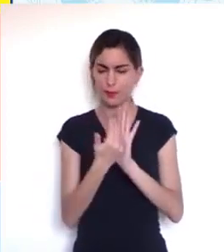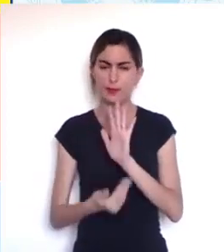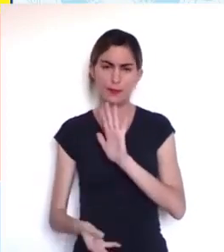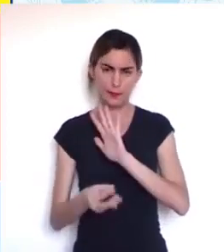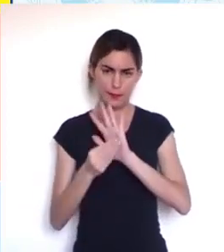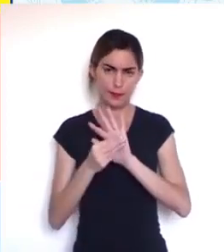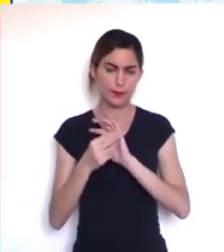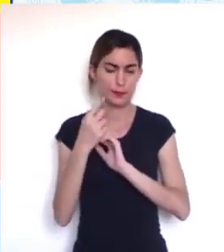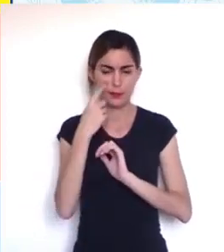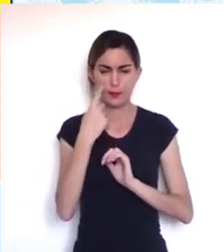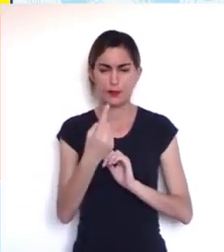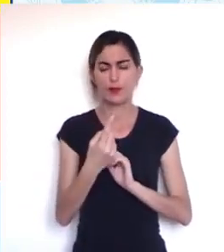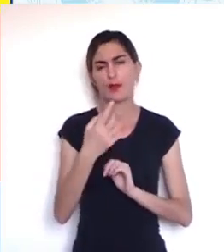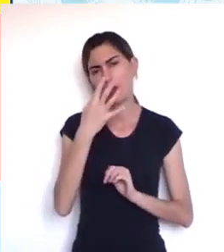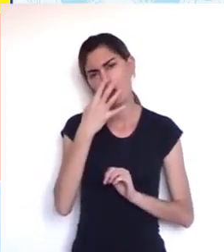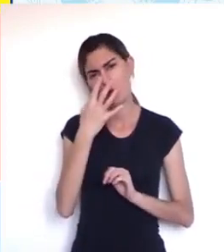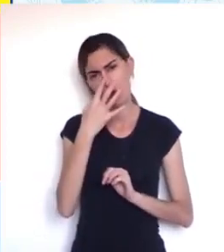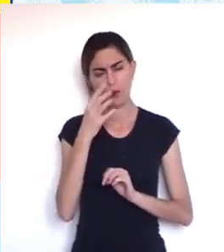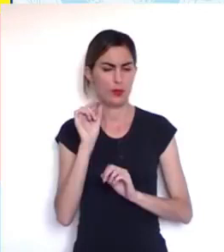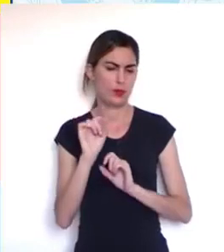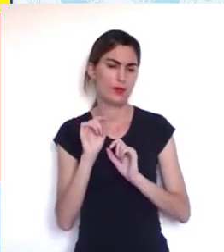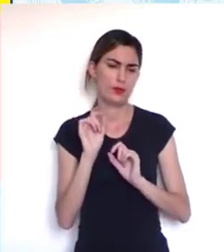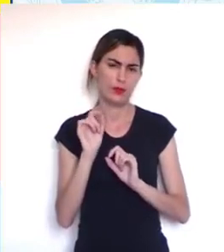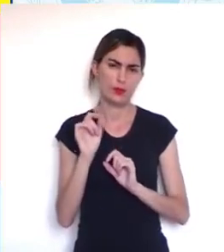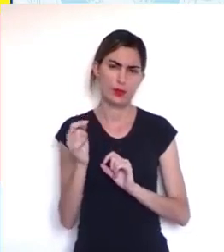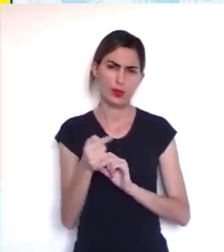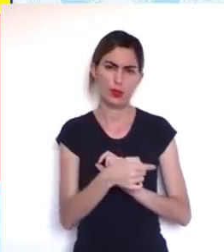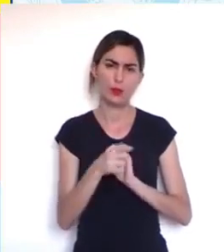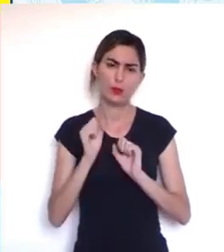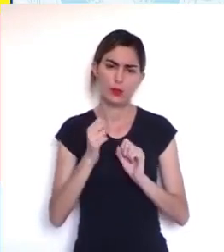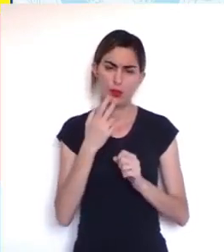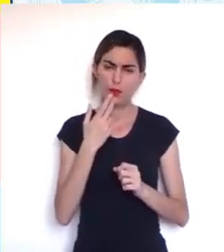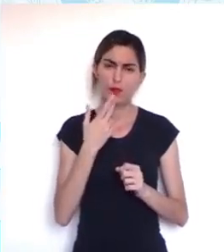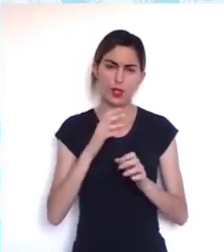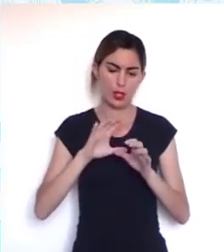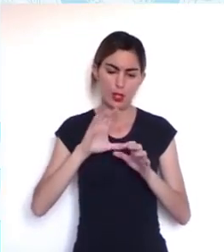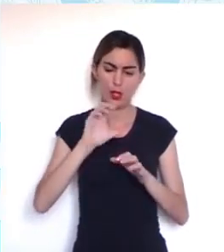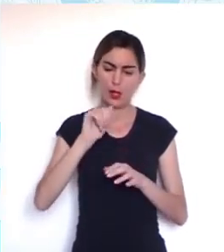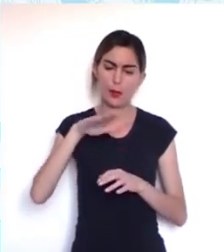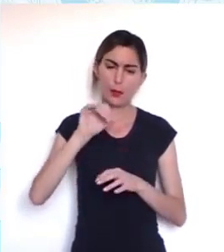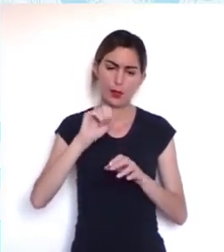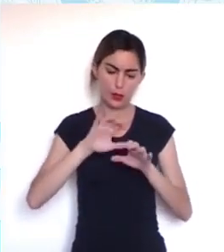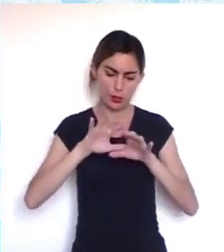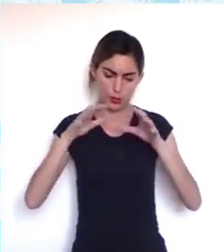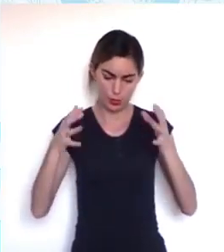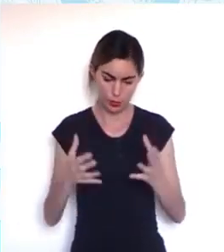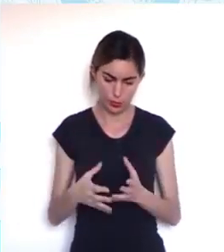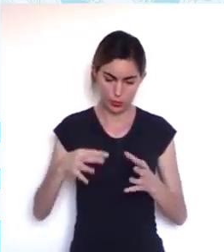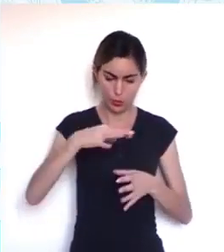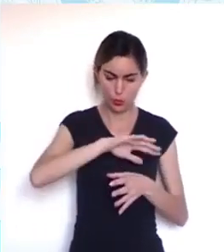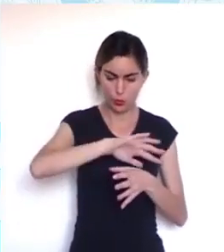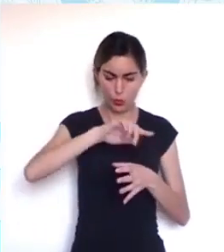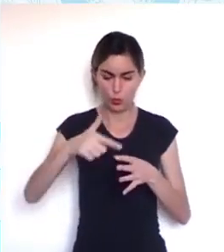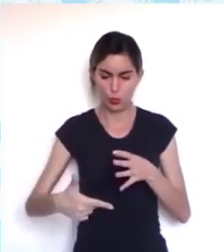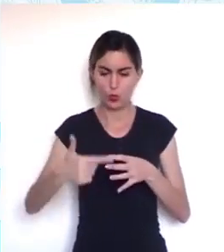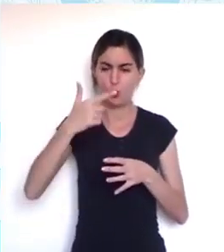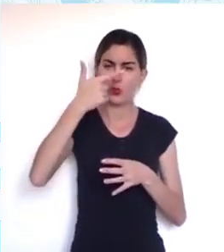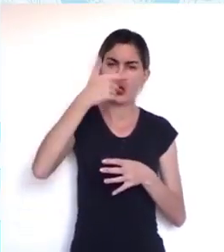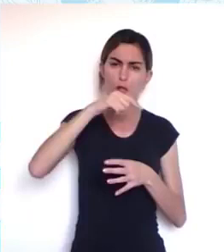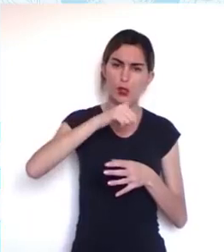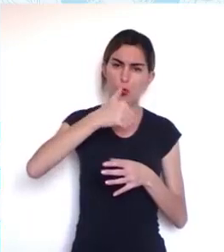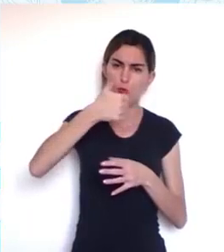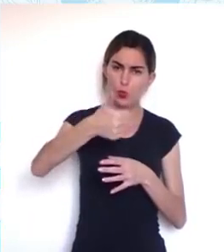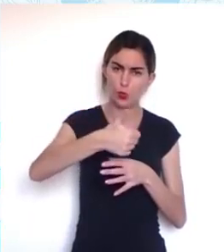imagem, né? E observei que quando se fala das camadas, a